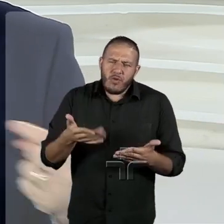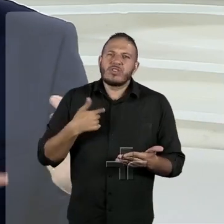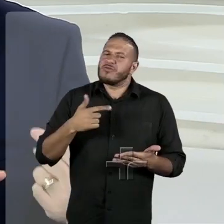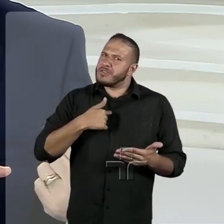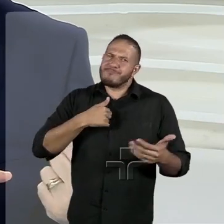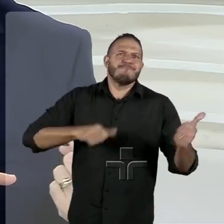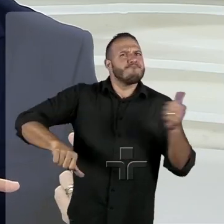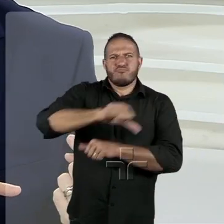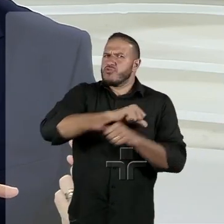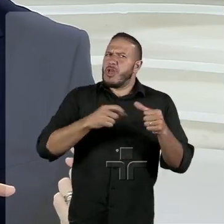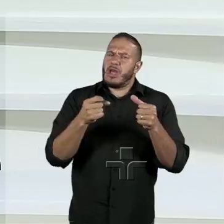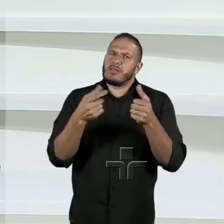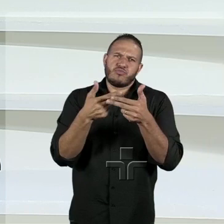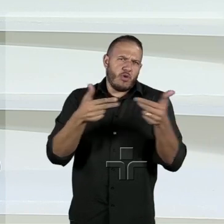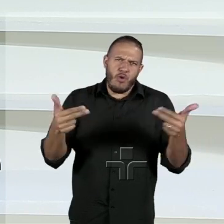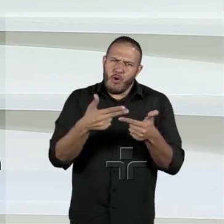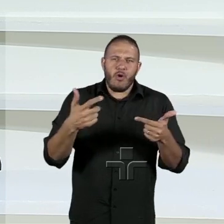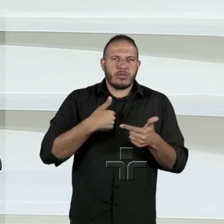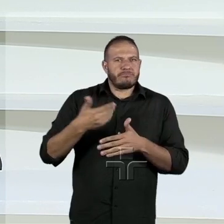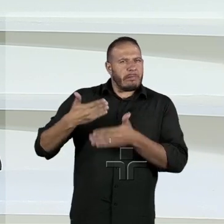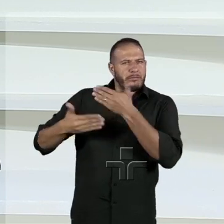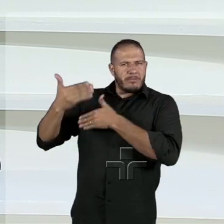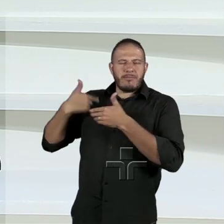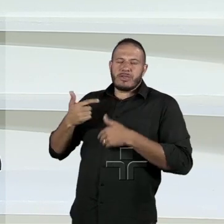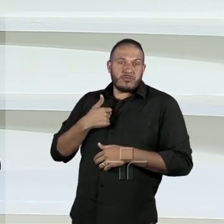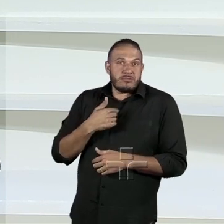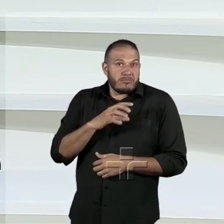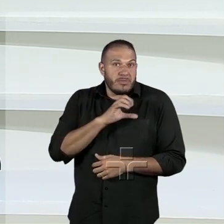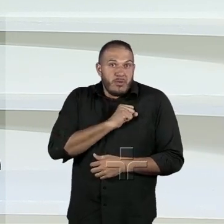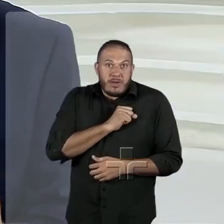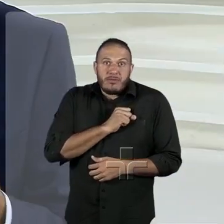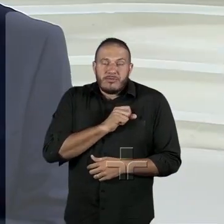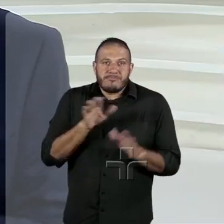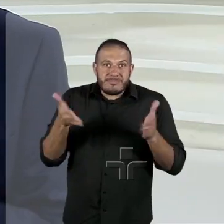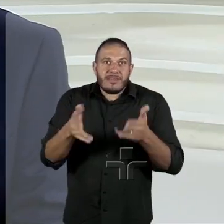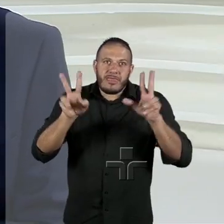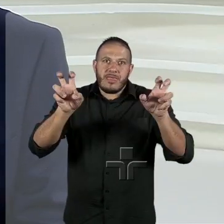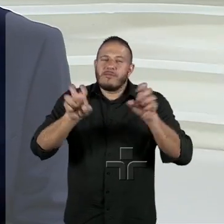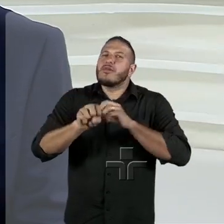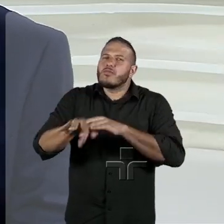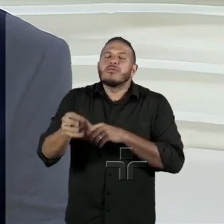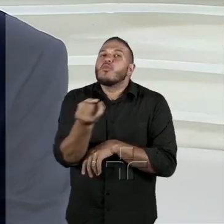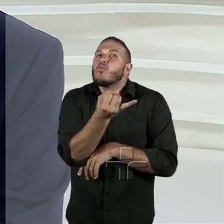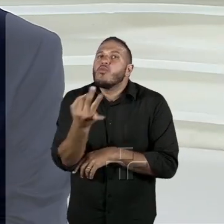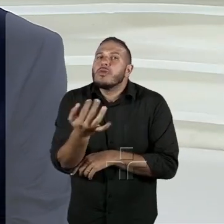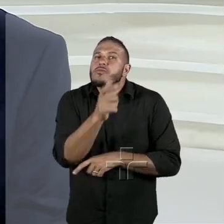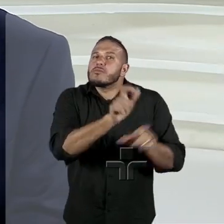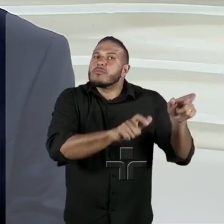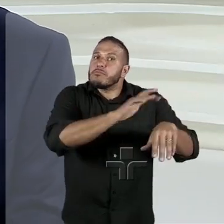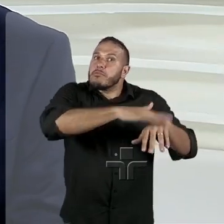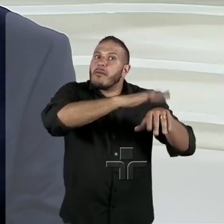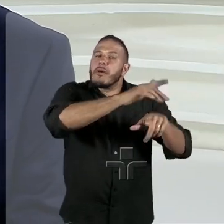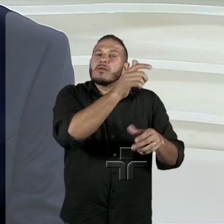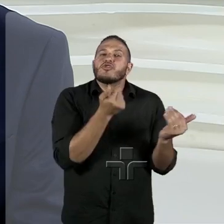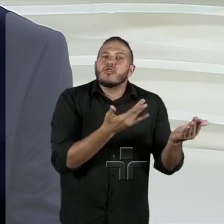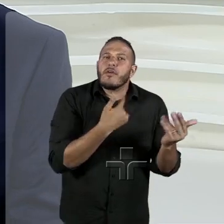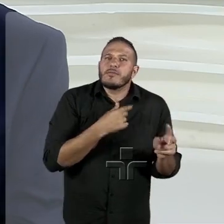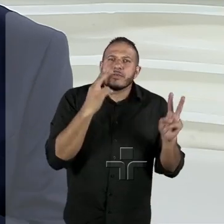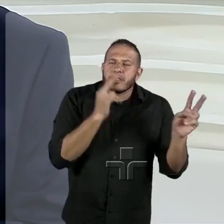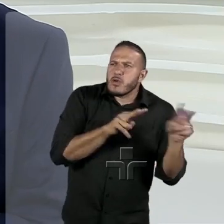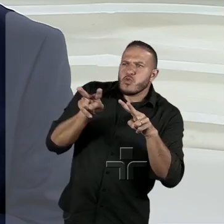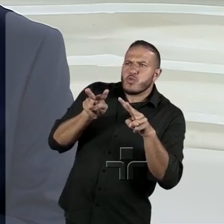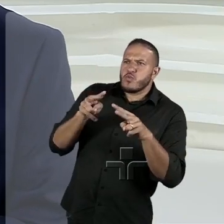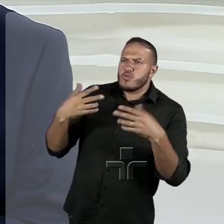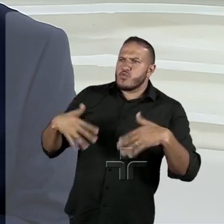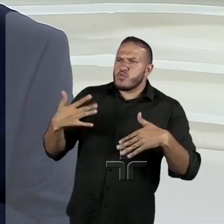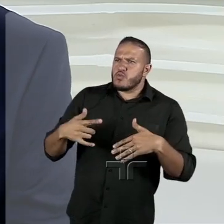mudado muita coisa da minha formação, porque eu sou apaixonado hoje por educação. Quantos jovens mais talvez precisem desse empurrão para vir